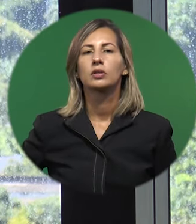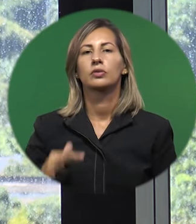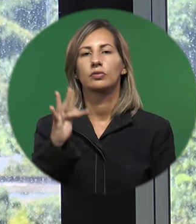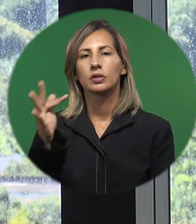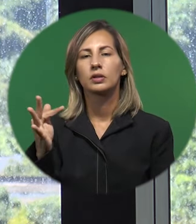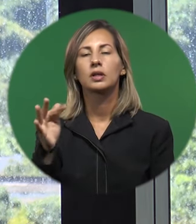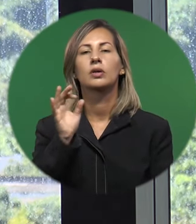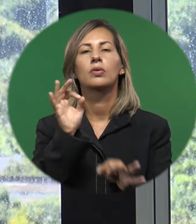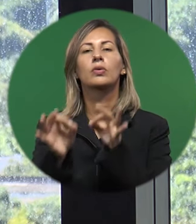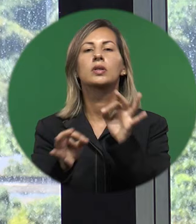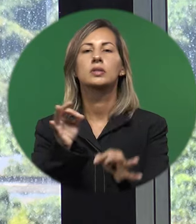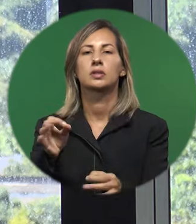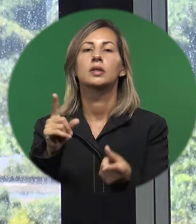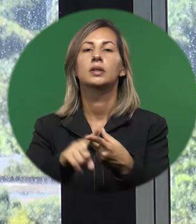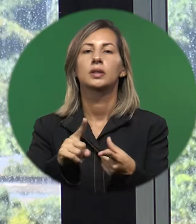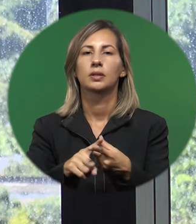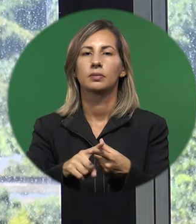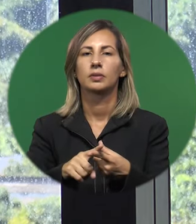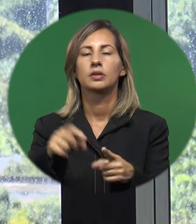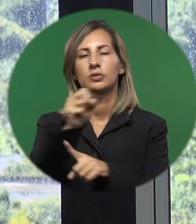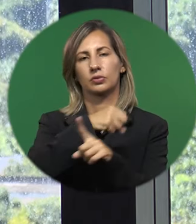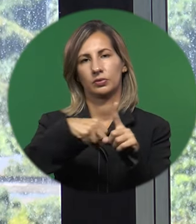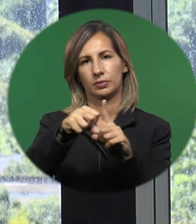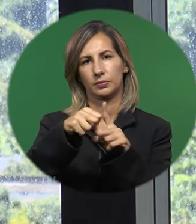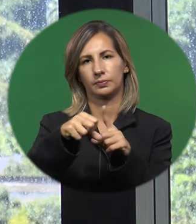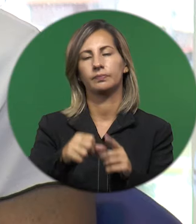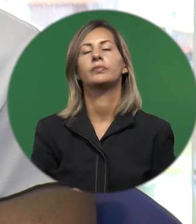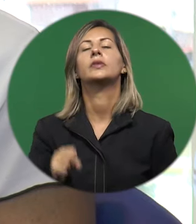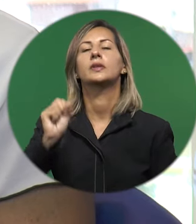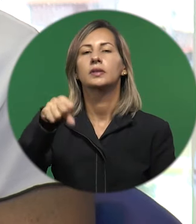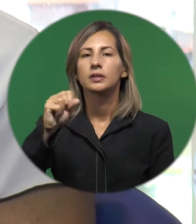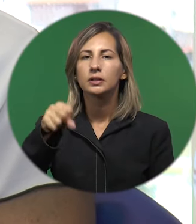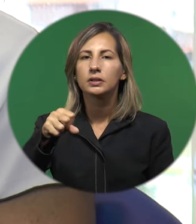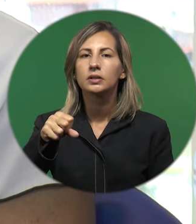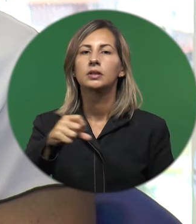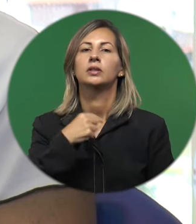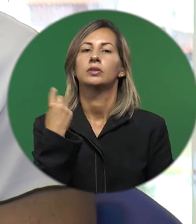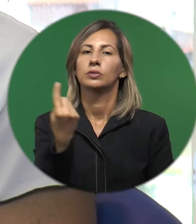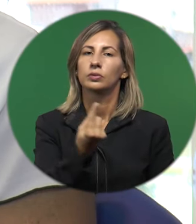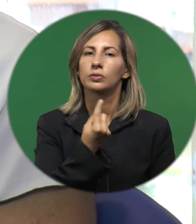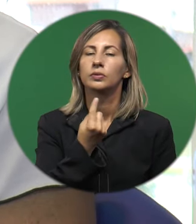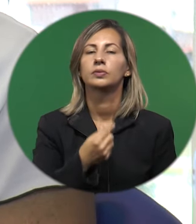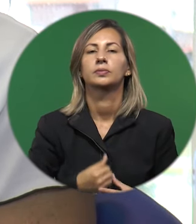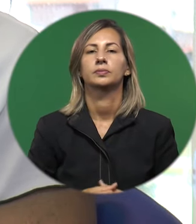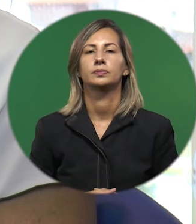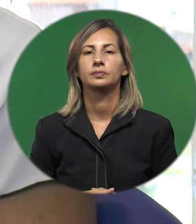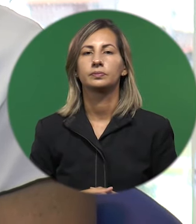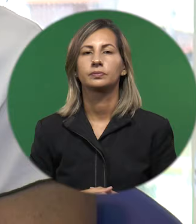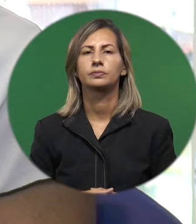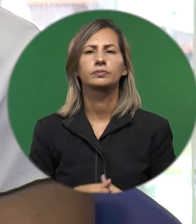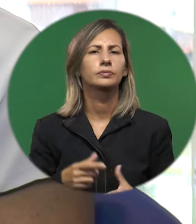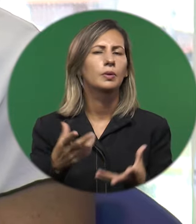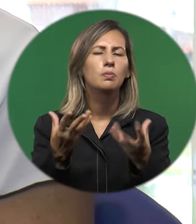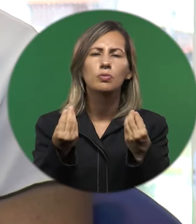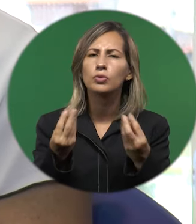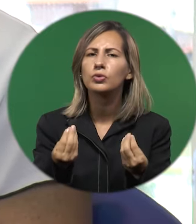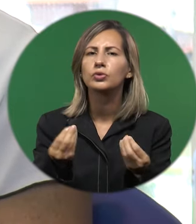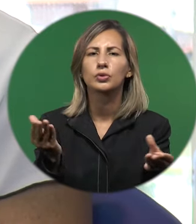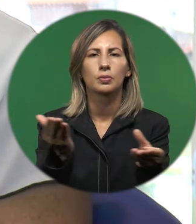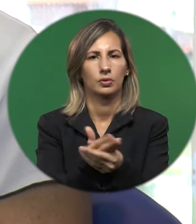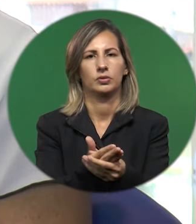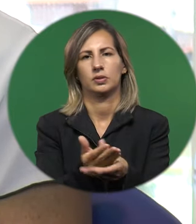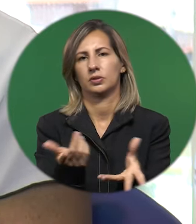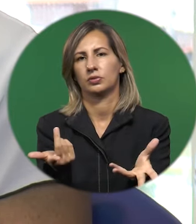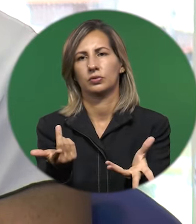federal e se enquadrar no e-social. Exatamente. Nós temos muitos